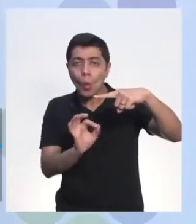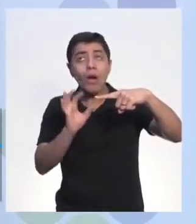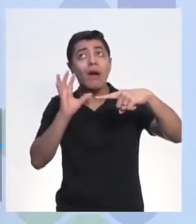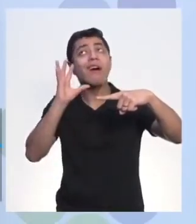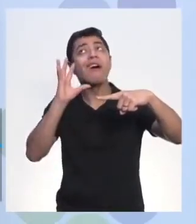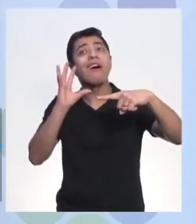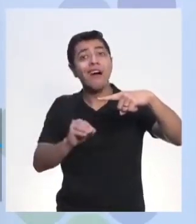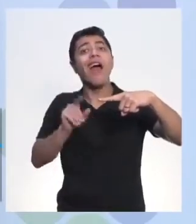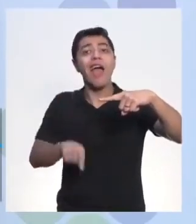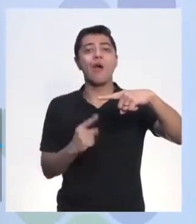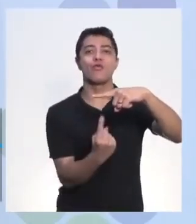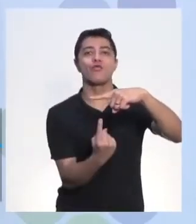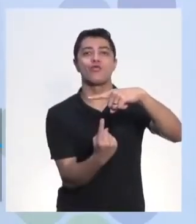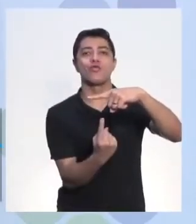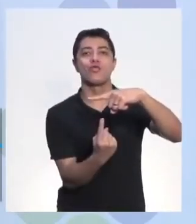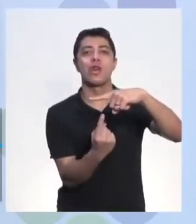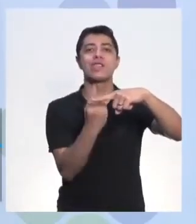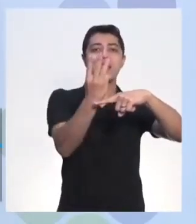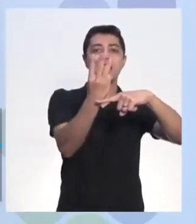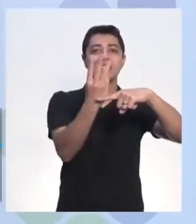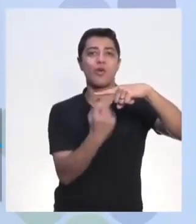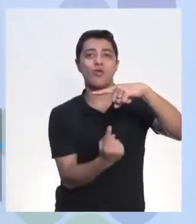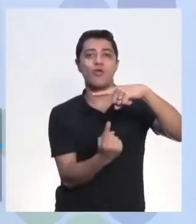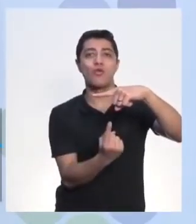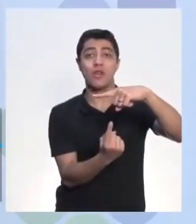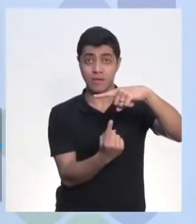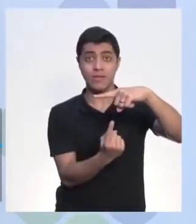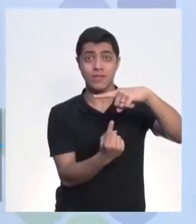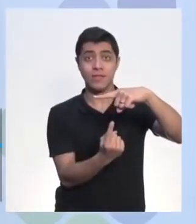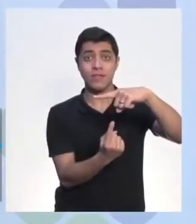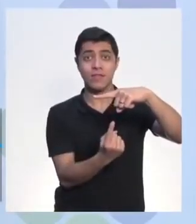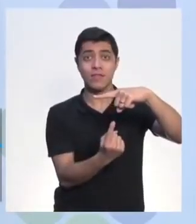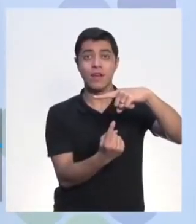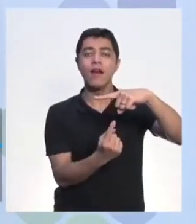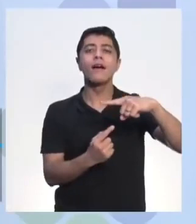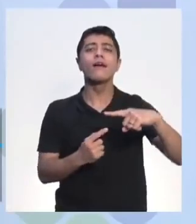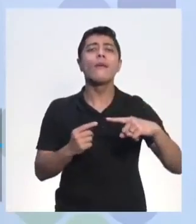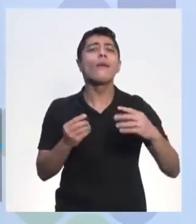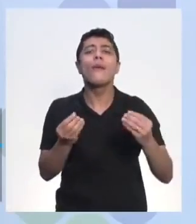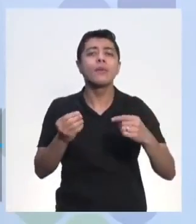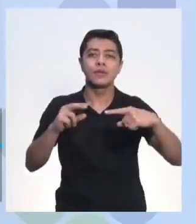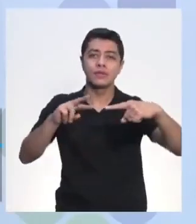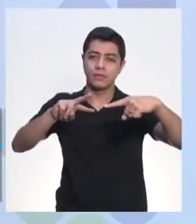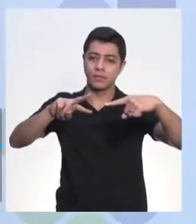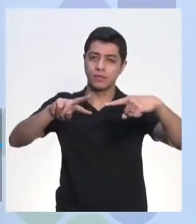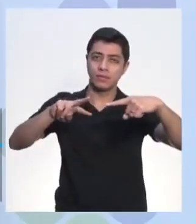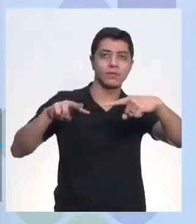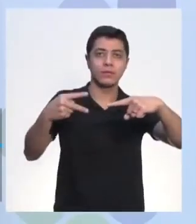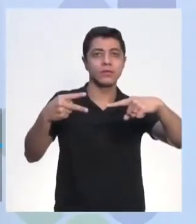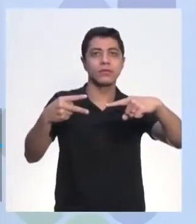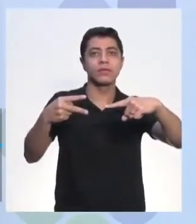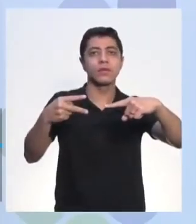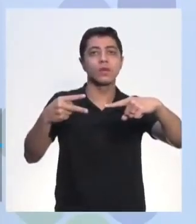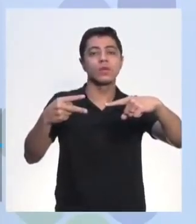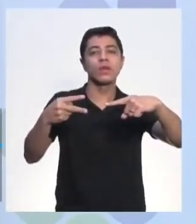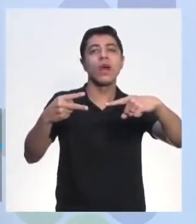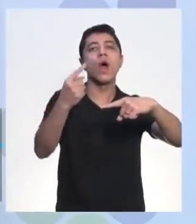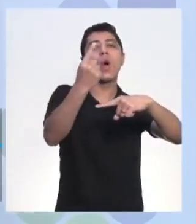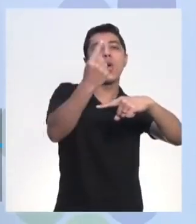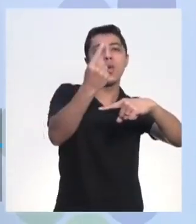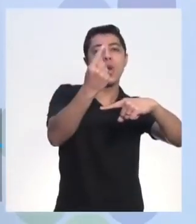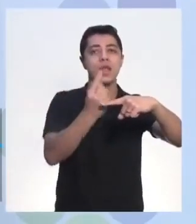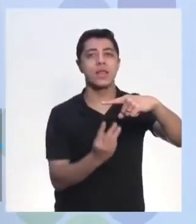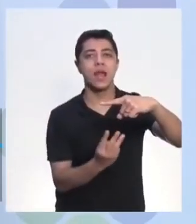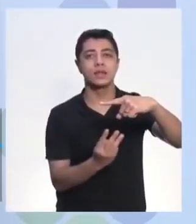ter que virar essa base e esse número 1 invisível vai aparecer. E aqui embaixo você vai ter 3 elevado a 1. Peraí,